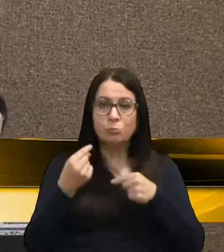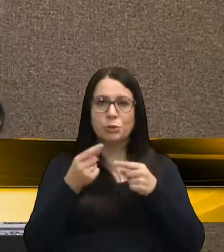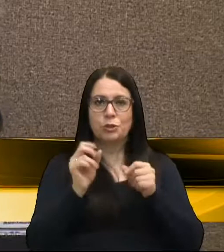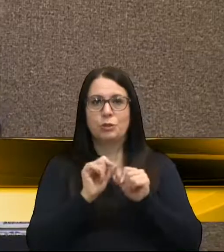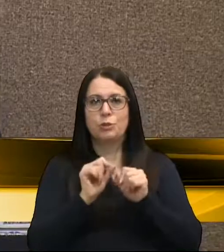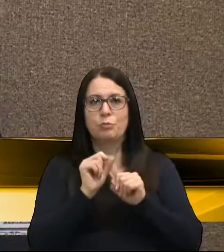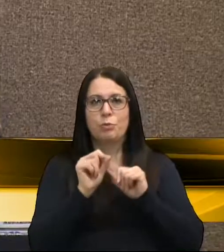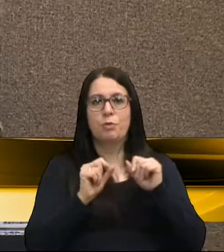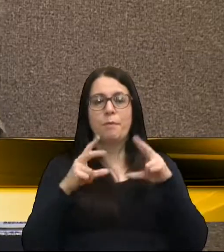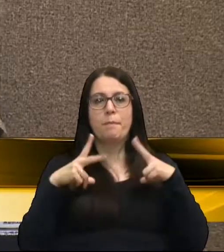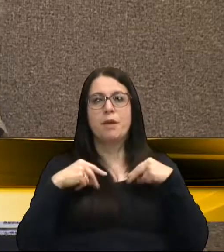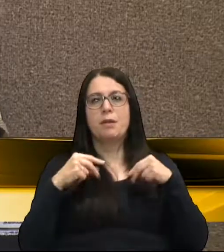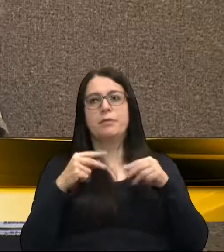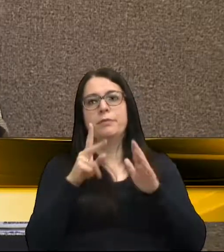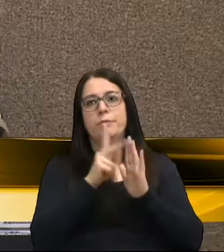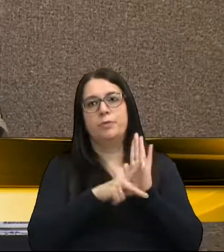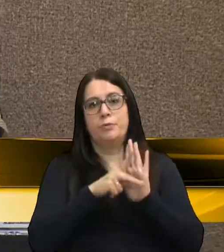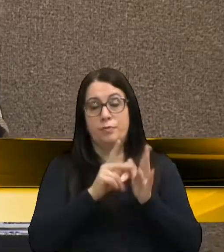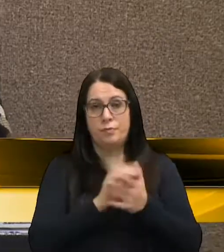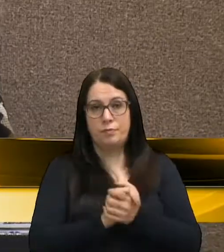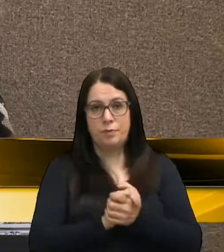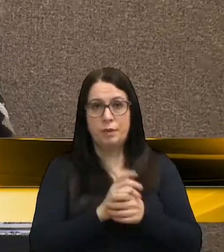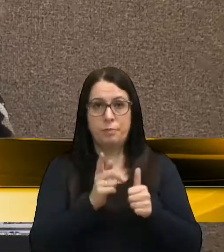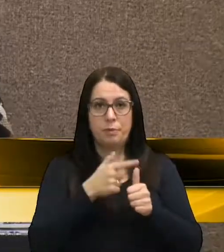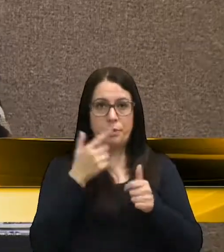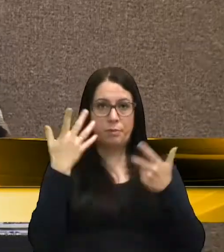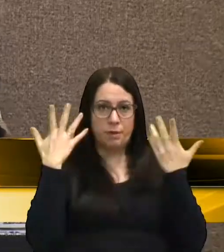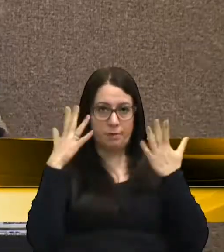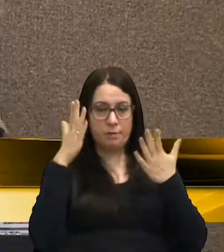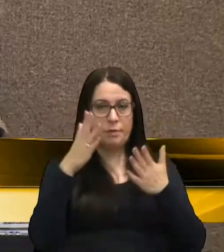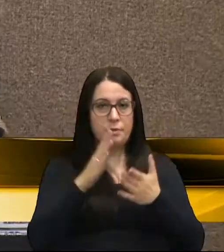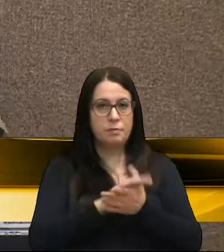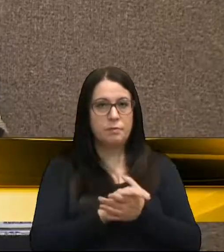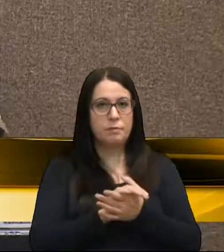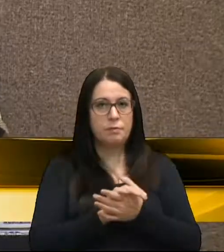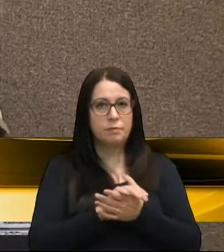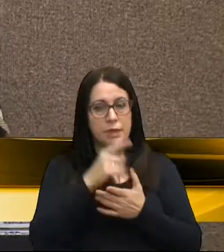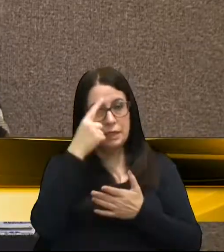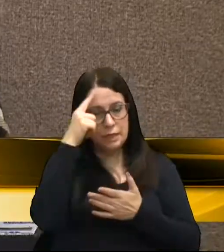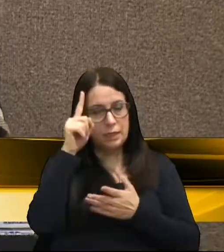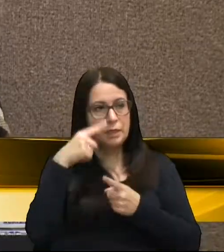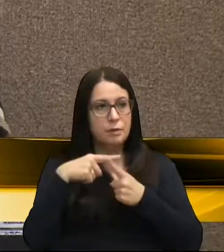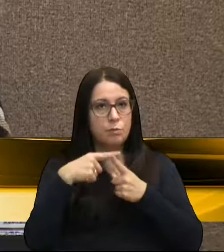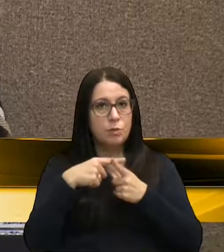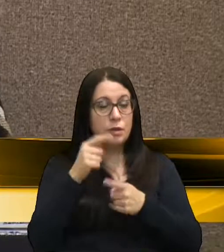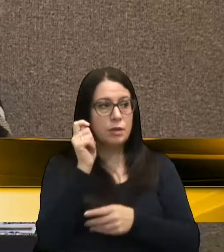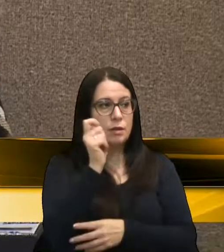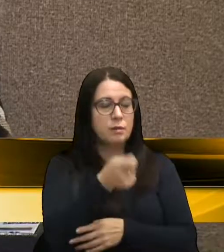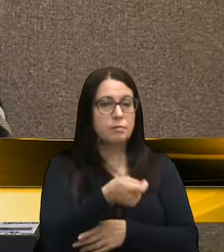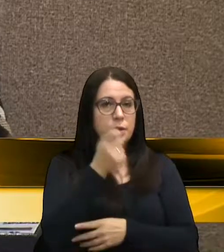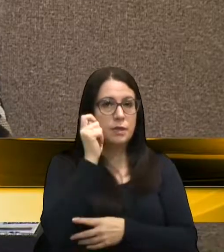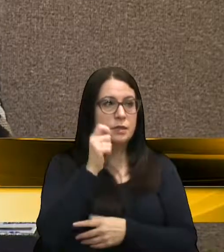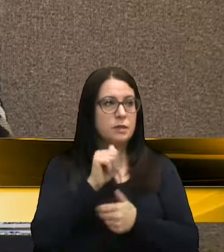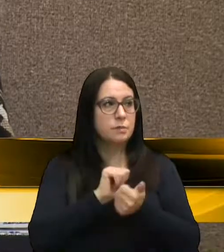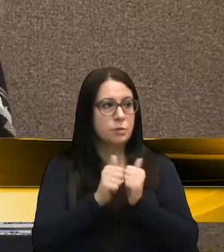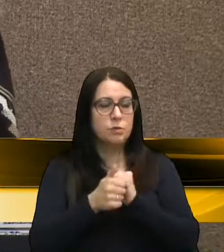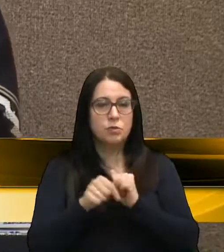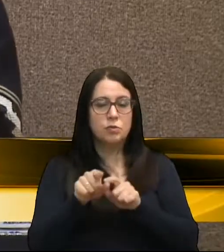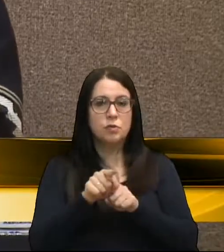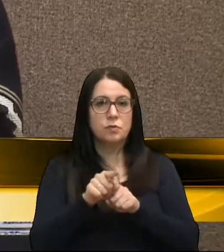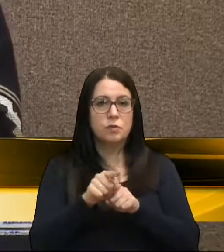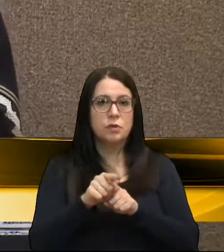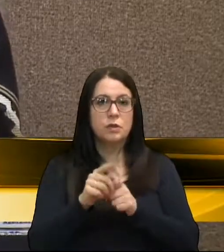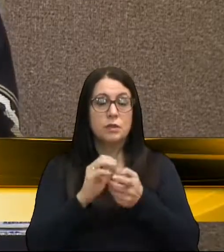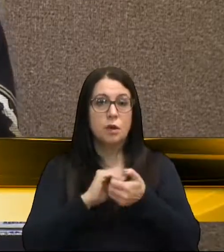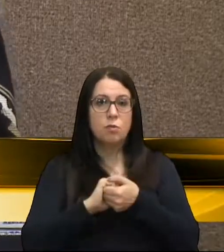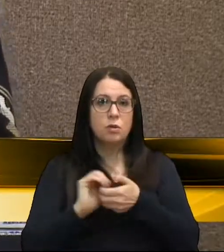no mérito do projeto, né? Primeiro, parabenizar o autor pela iniciativa, até porque a pesca esportiva, e saudando todos